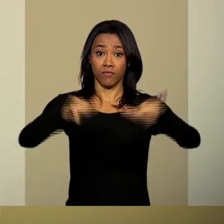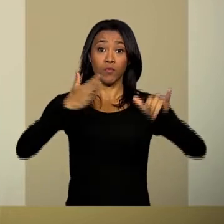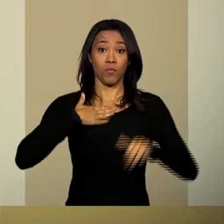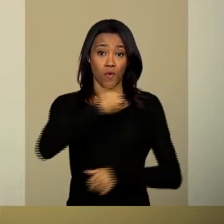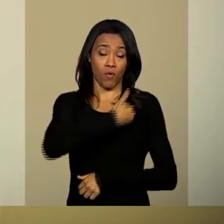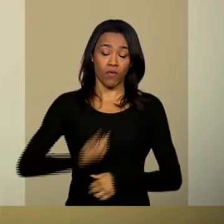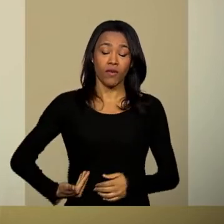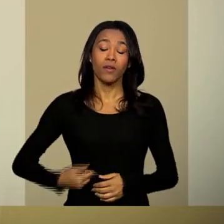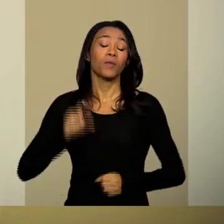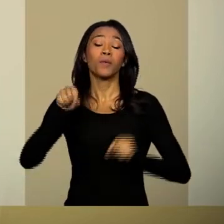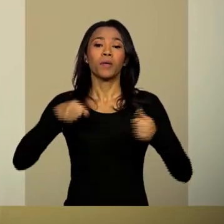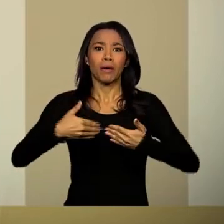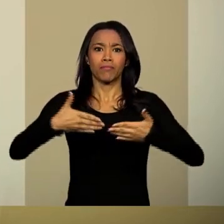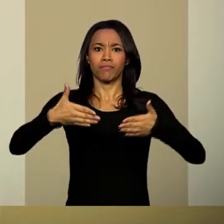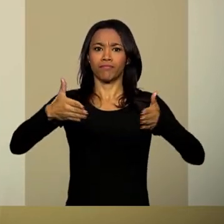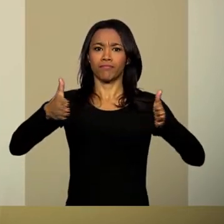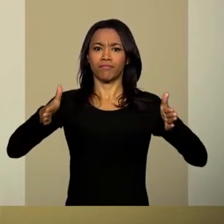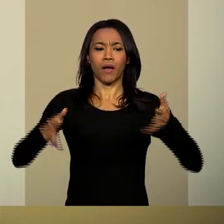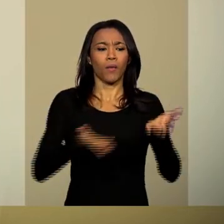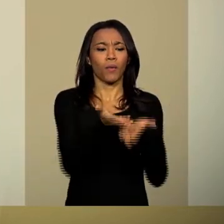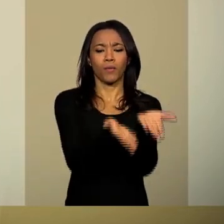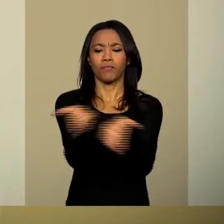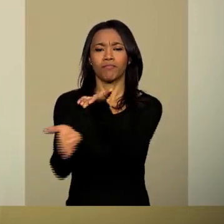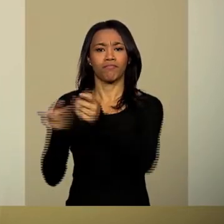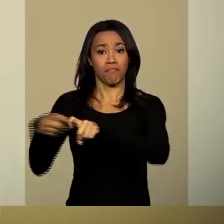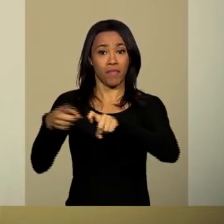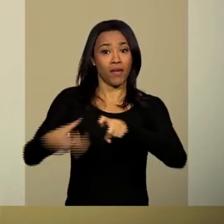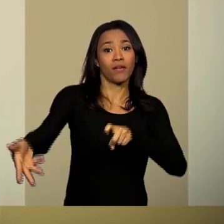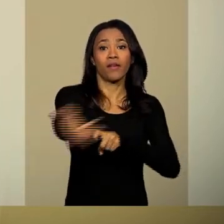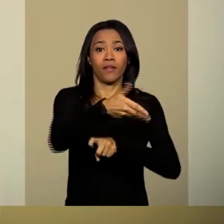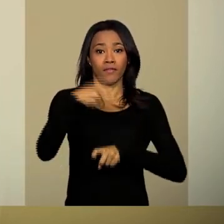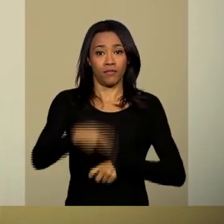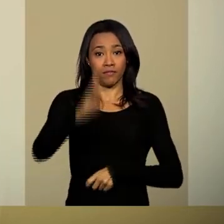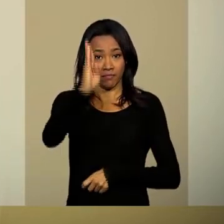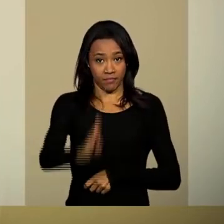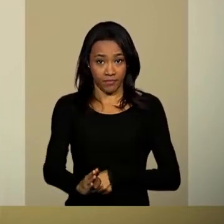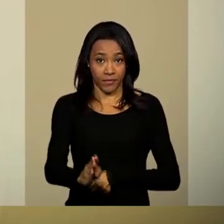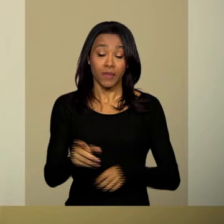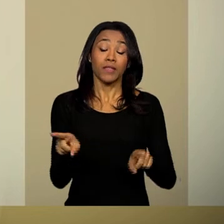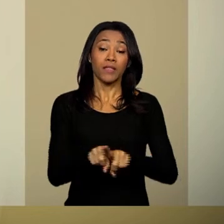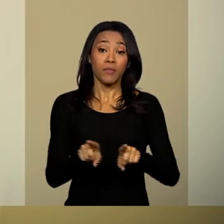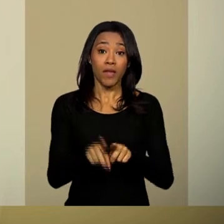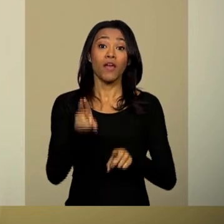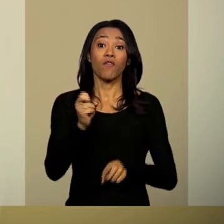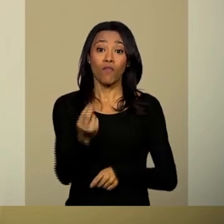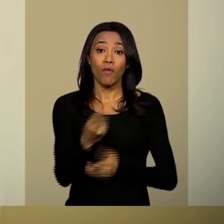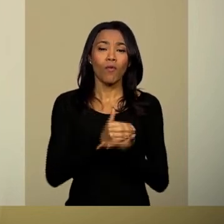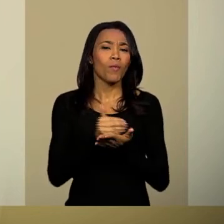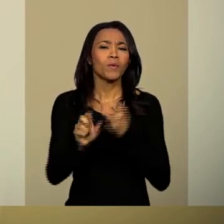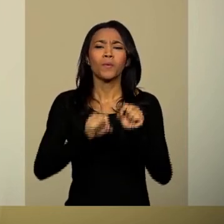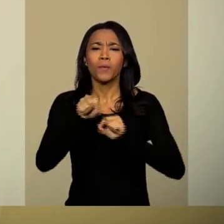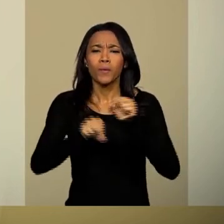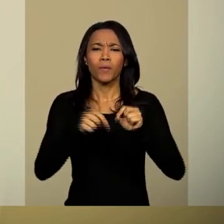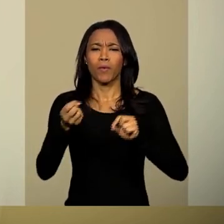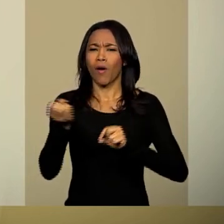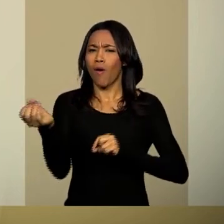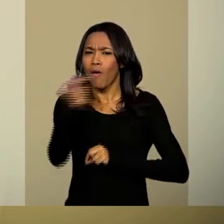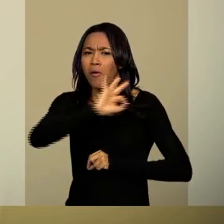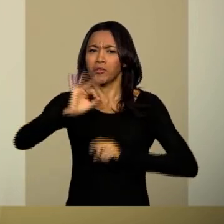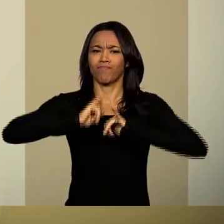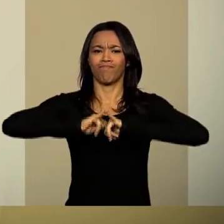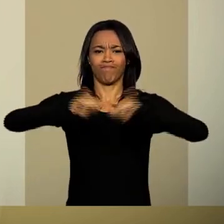para ampliar o atendimento médico prestado à população brasileira e eu vou começar com uma excelente notícia